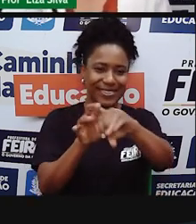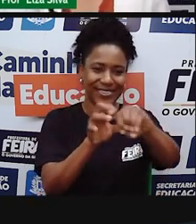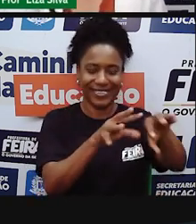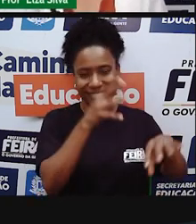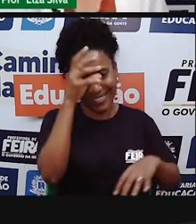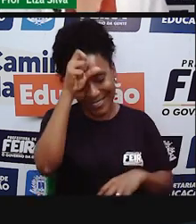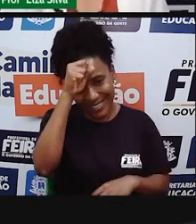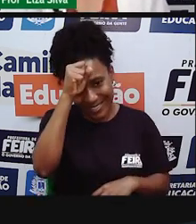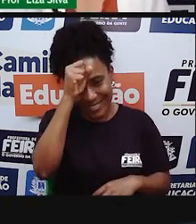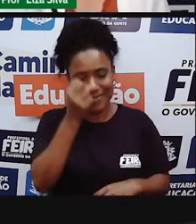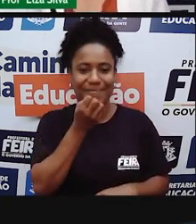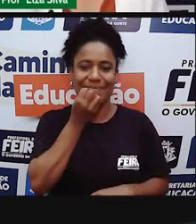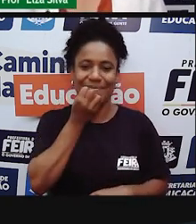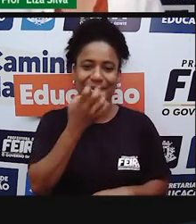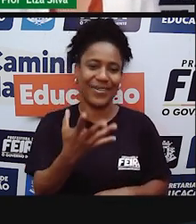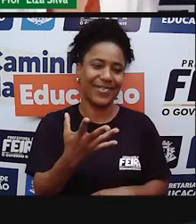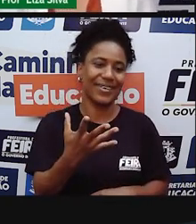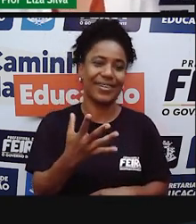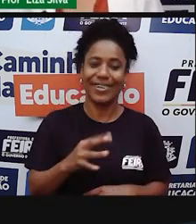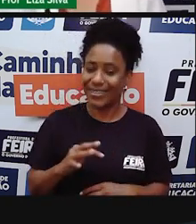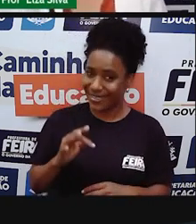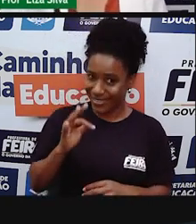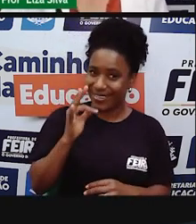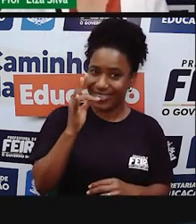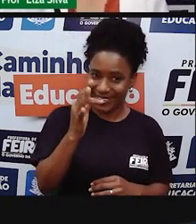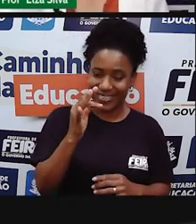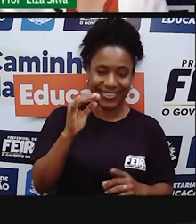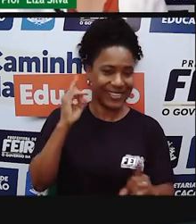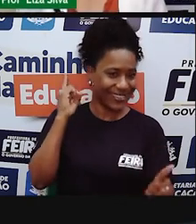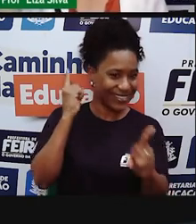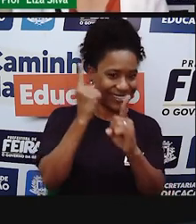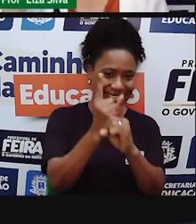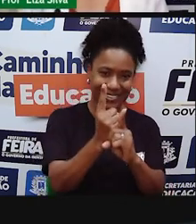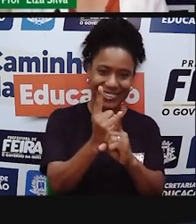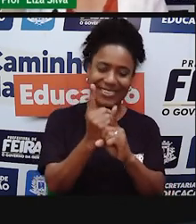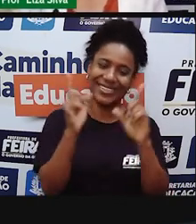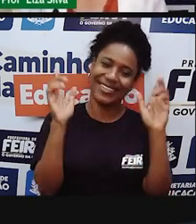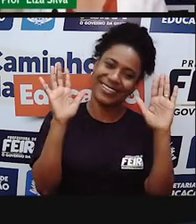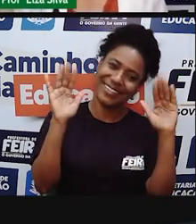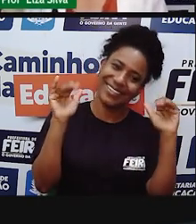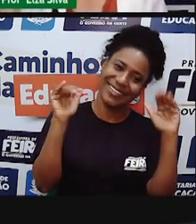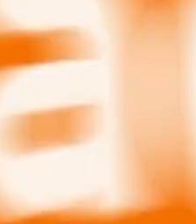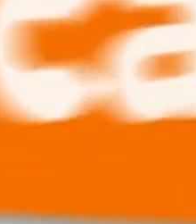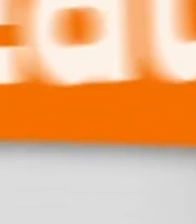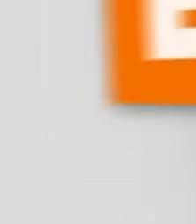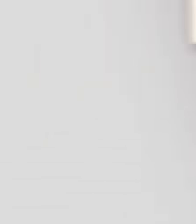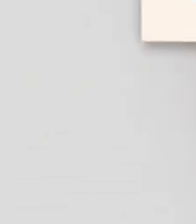see you next class. Espero te encontrar na próxima aula. Bye!